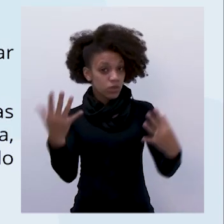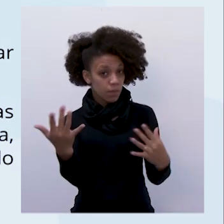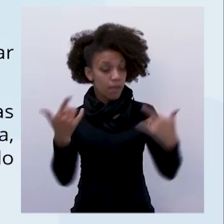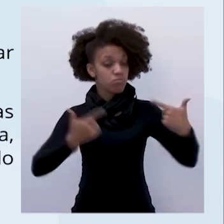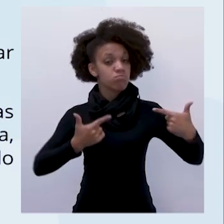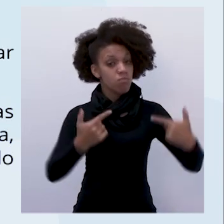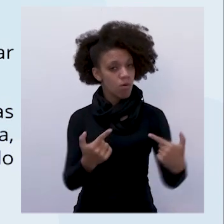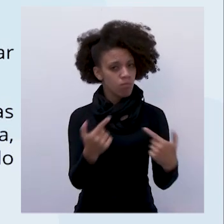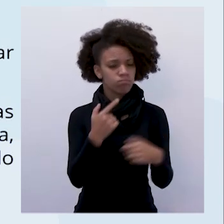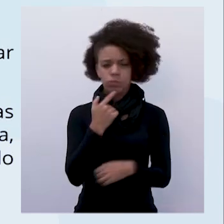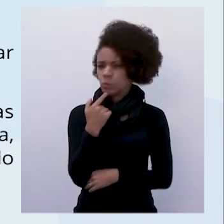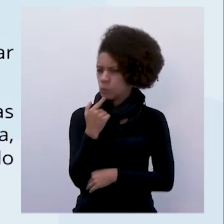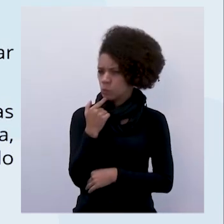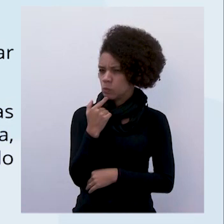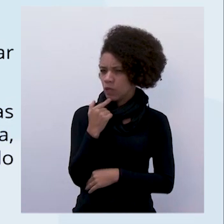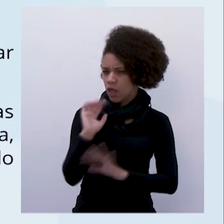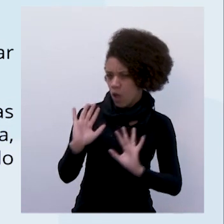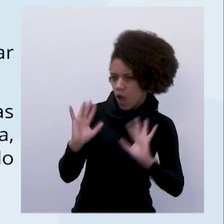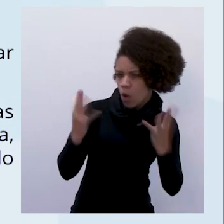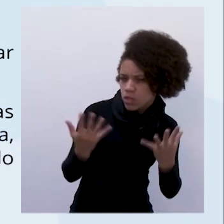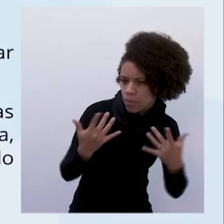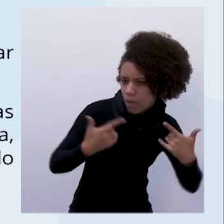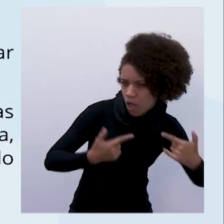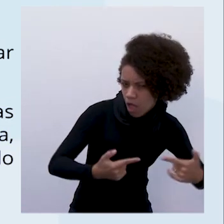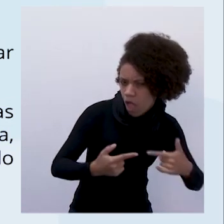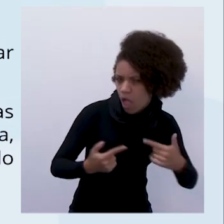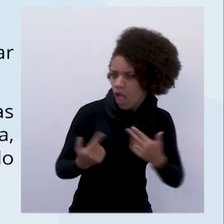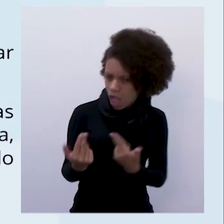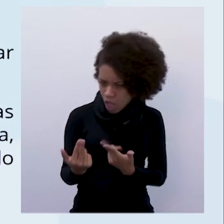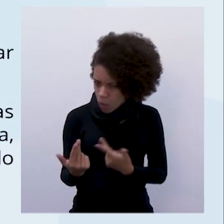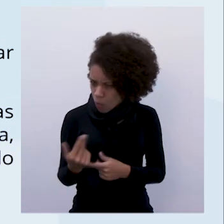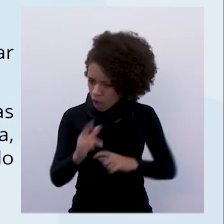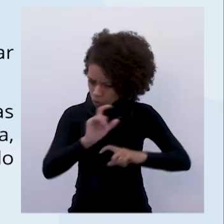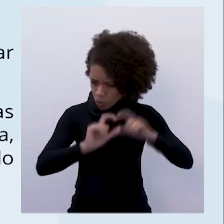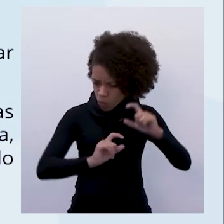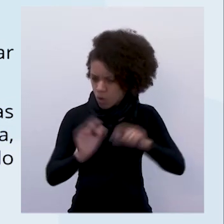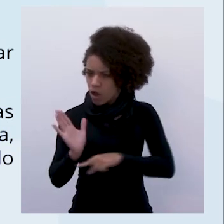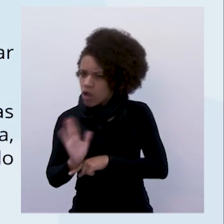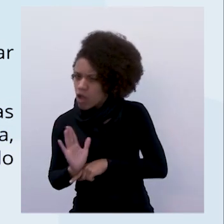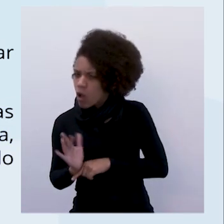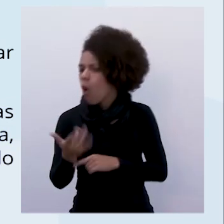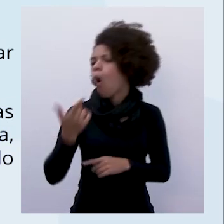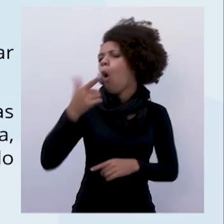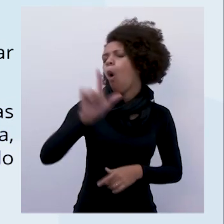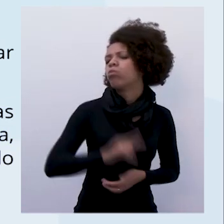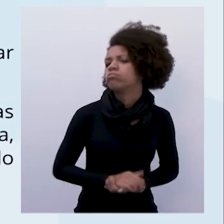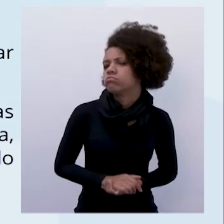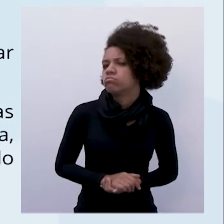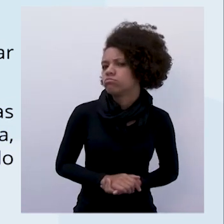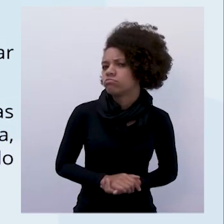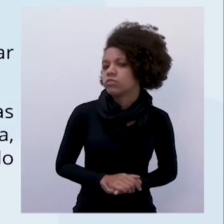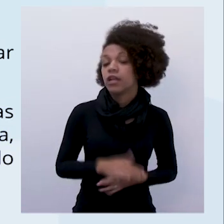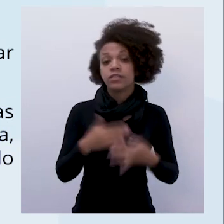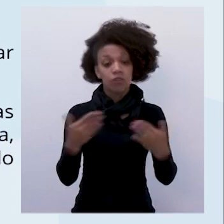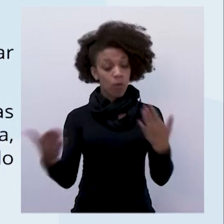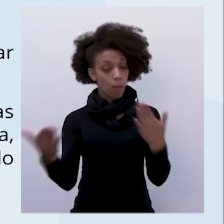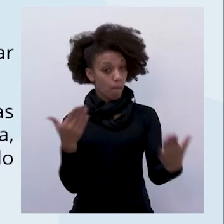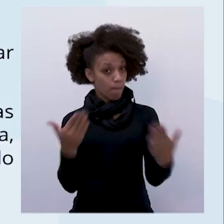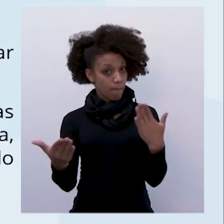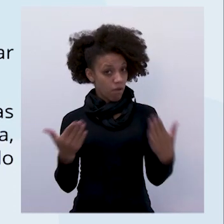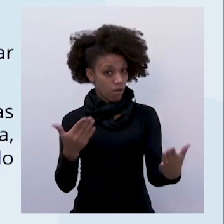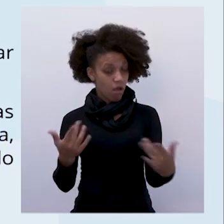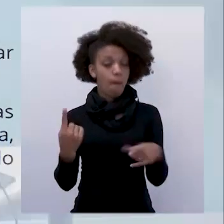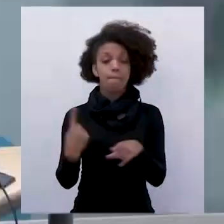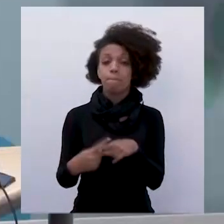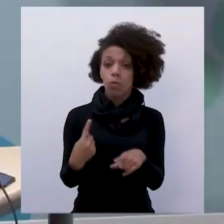conflito. Será que a causa do conflito foi a mesma que apareceu no filme ou foi outra, né? Então, vocês vão fazer esse comparativo